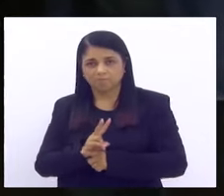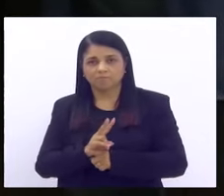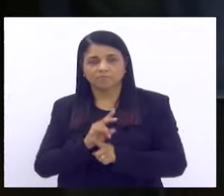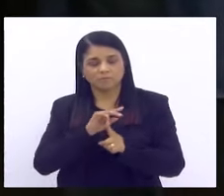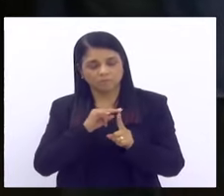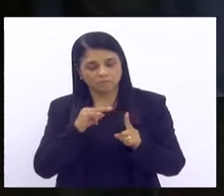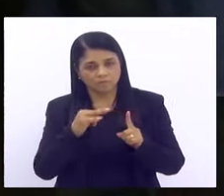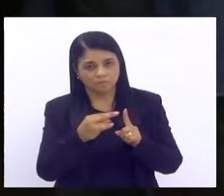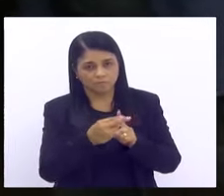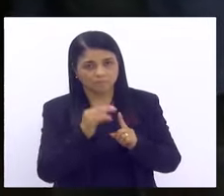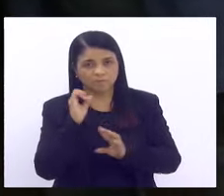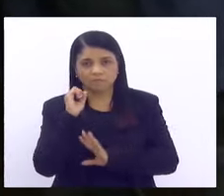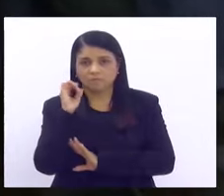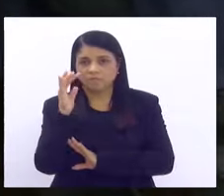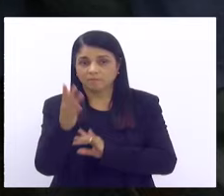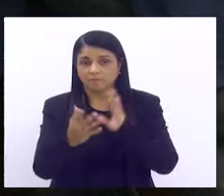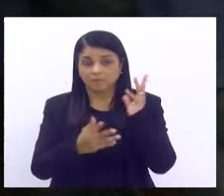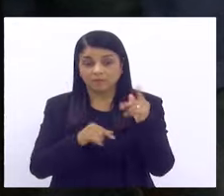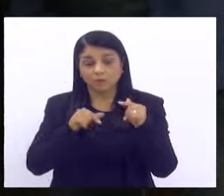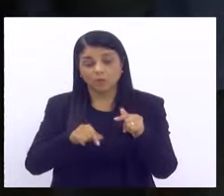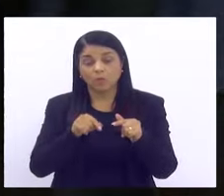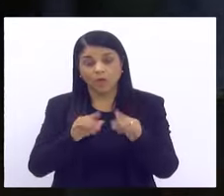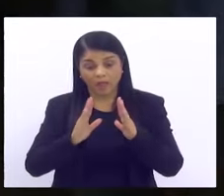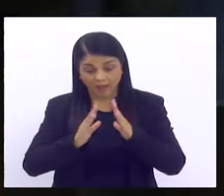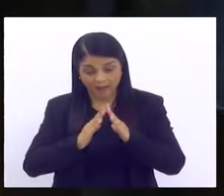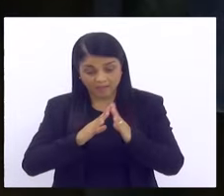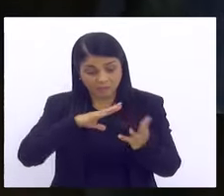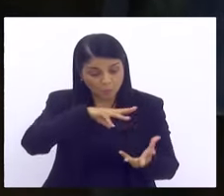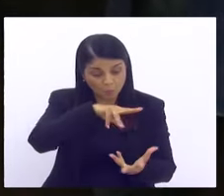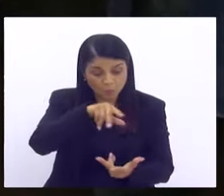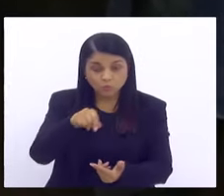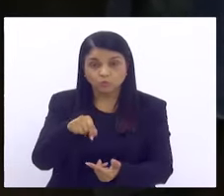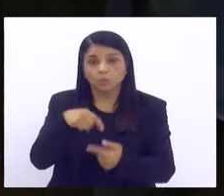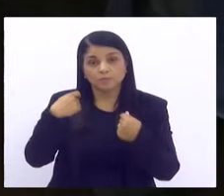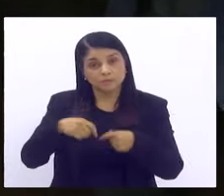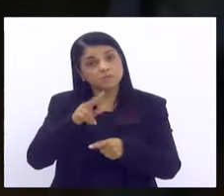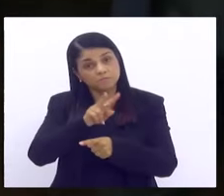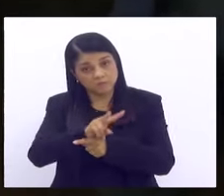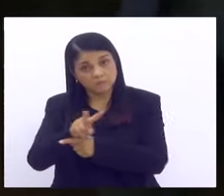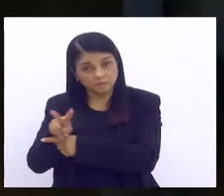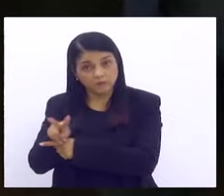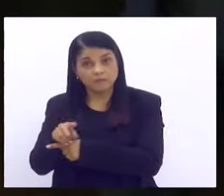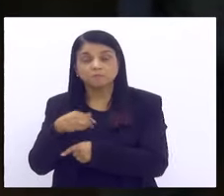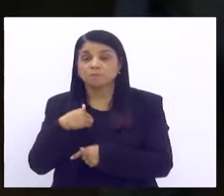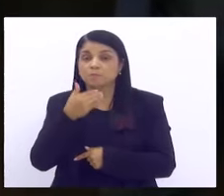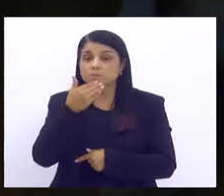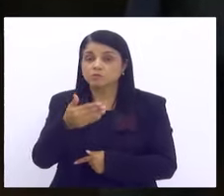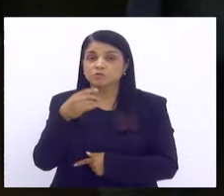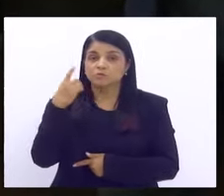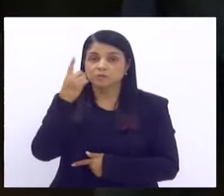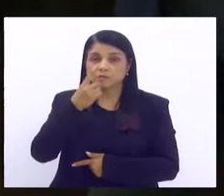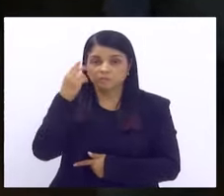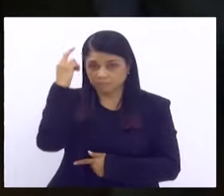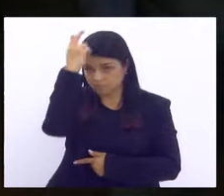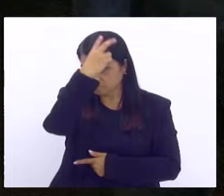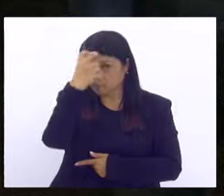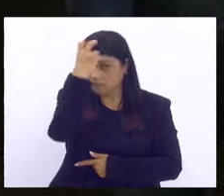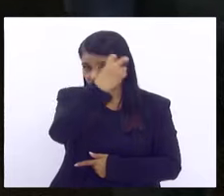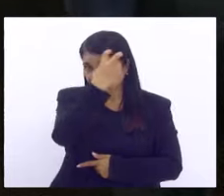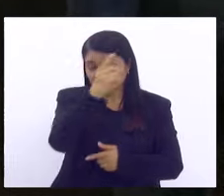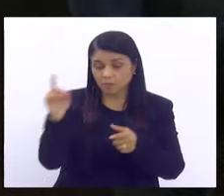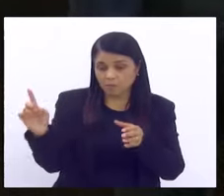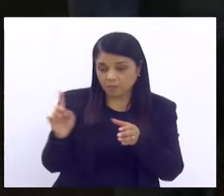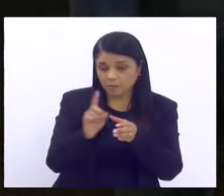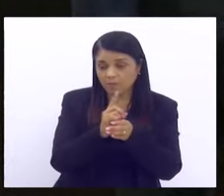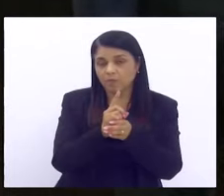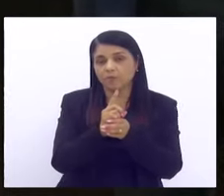de vista ambiental. E, por último, presidente, eu queria, se for possível, também pedir à deputada Verônica coautoria para esse projeto